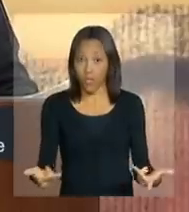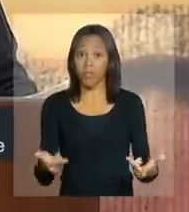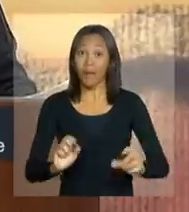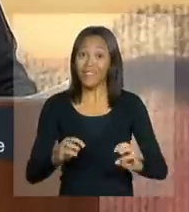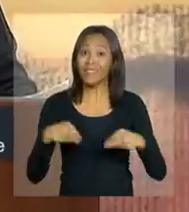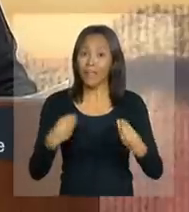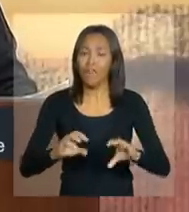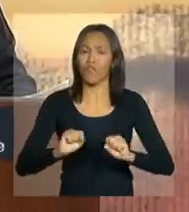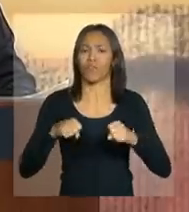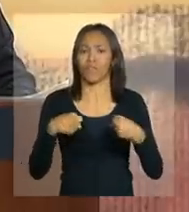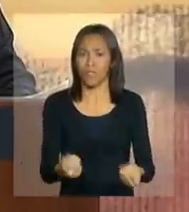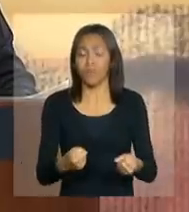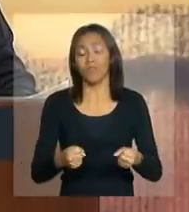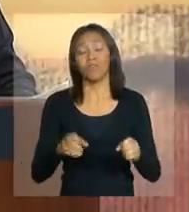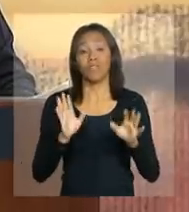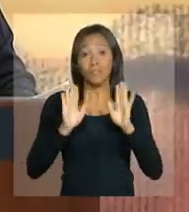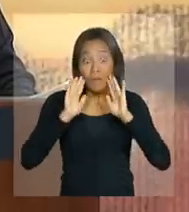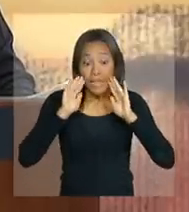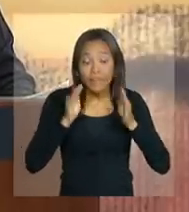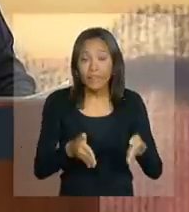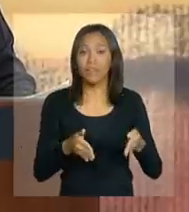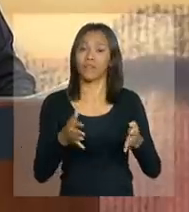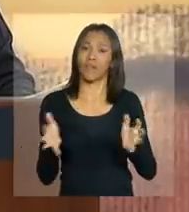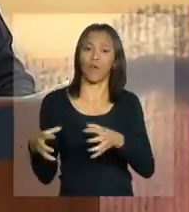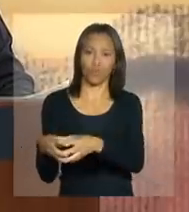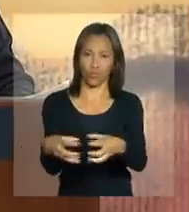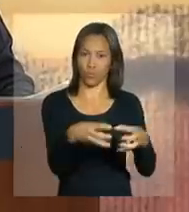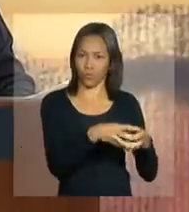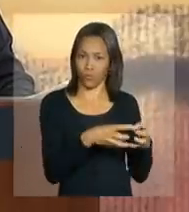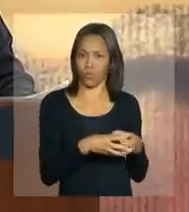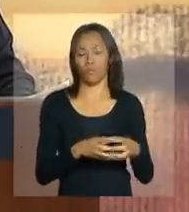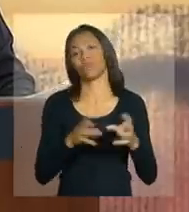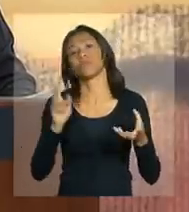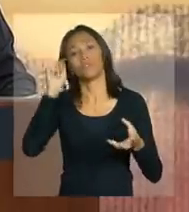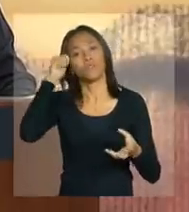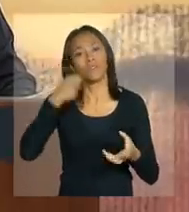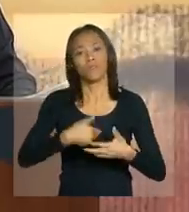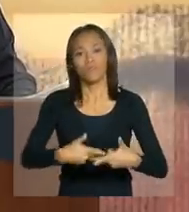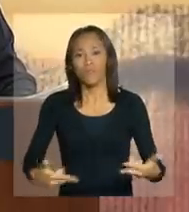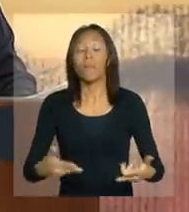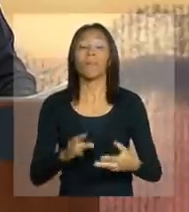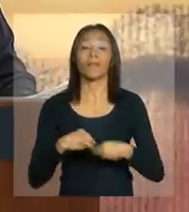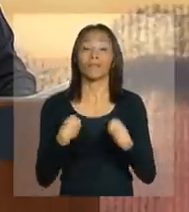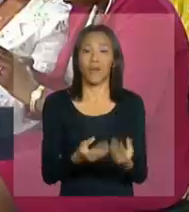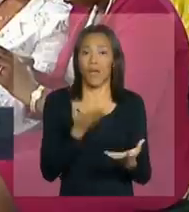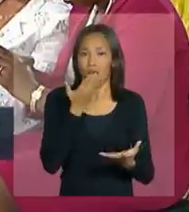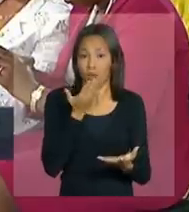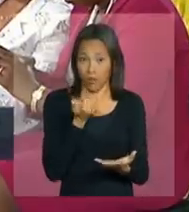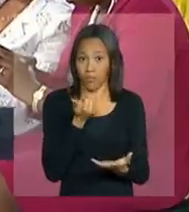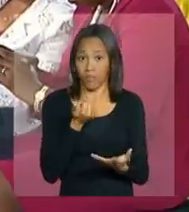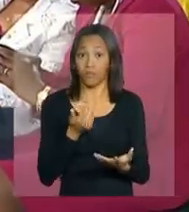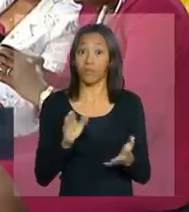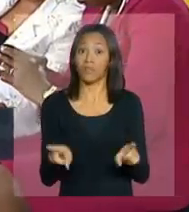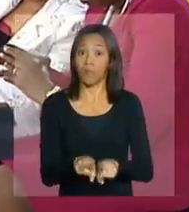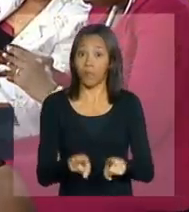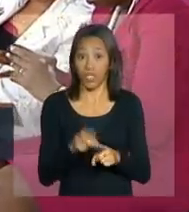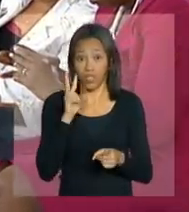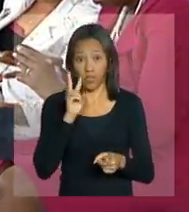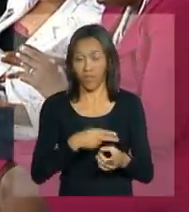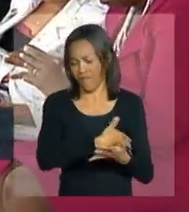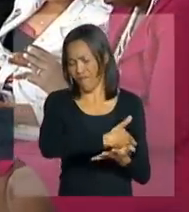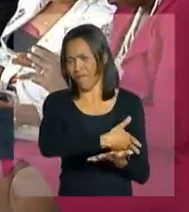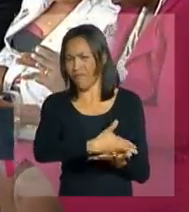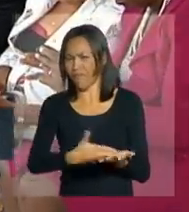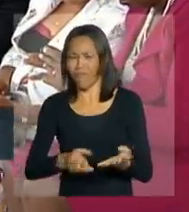e priorizar as Comunidades Quilombolas dentro das ações do programa de aquisição de alimentos portanto completando aí um